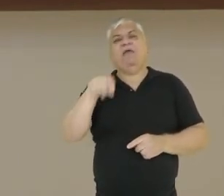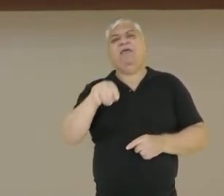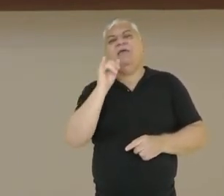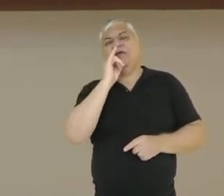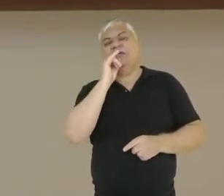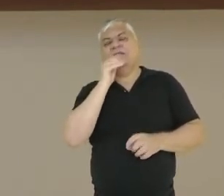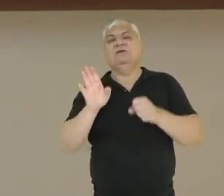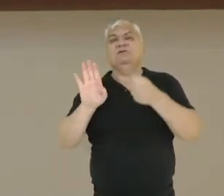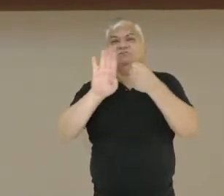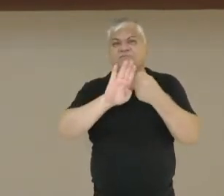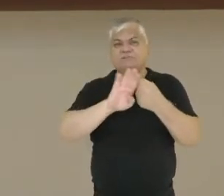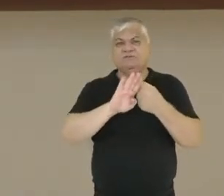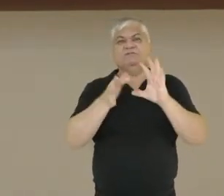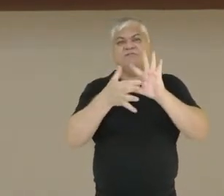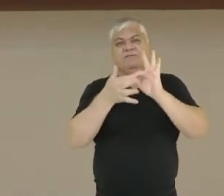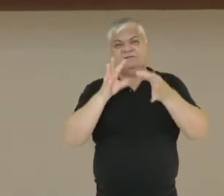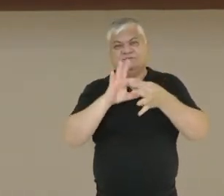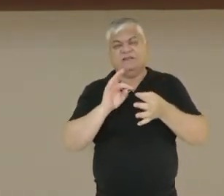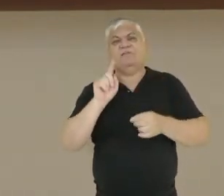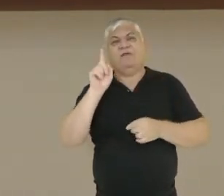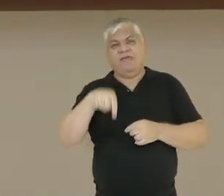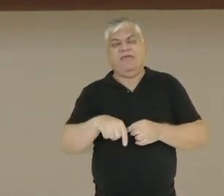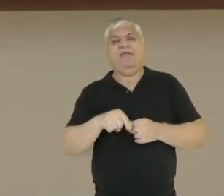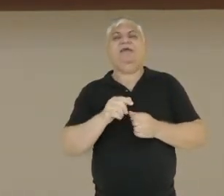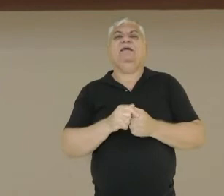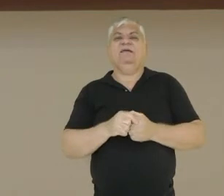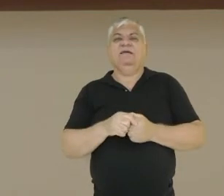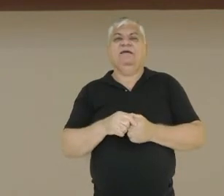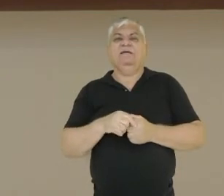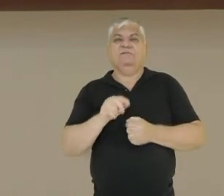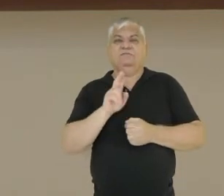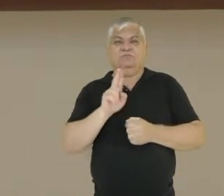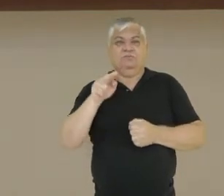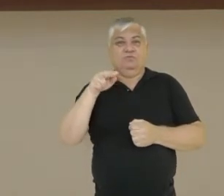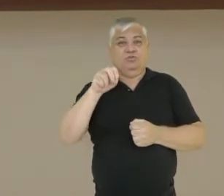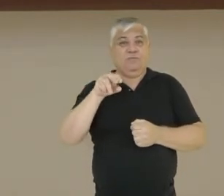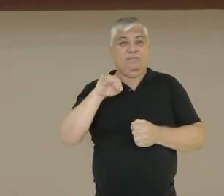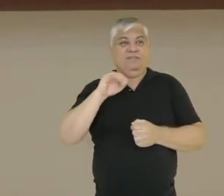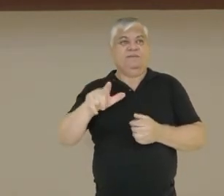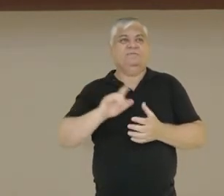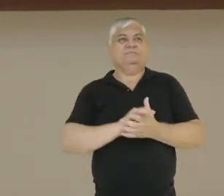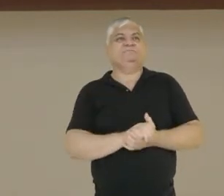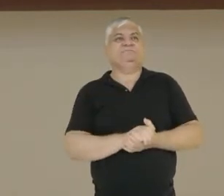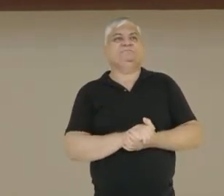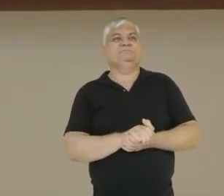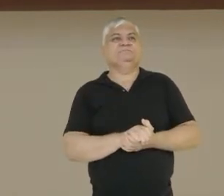um substantivo abstrato, nesse caso, completiva nominal, ok?